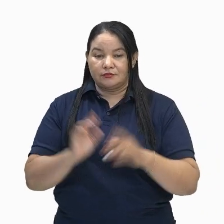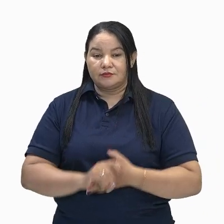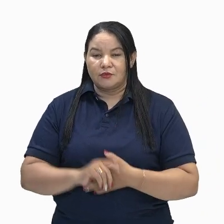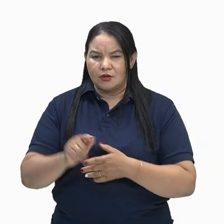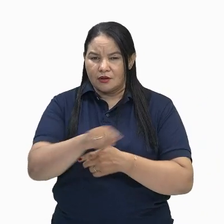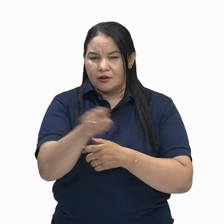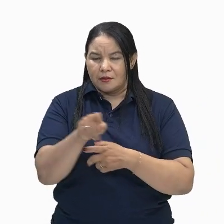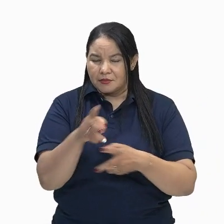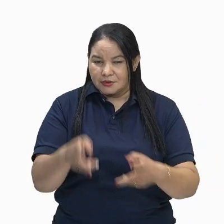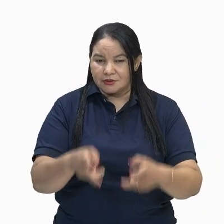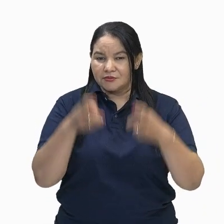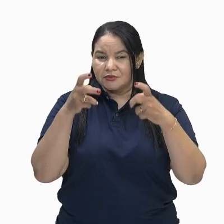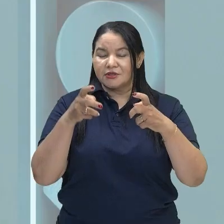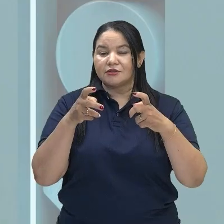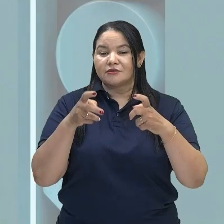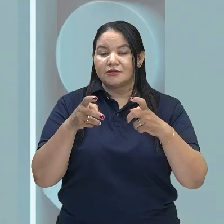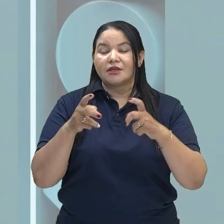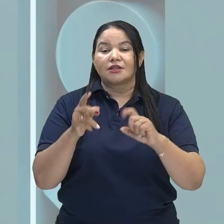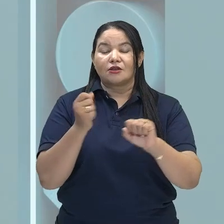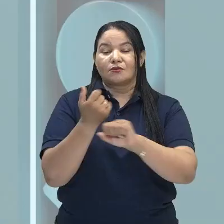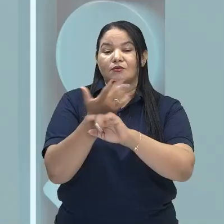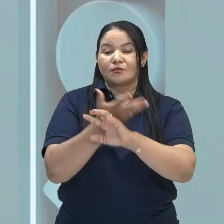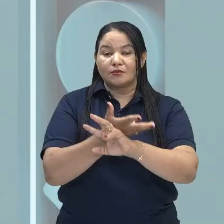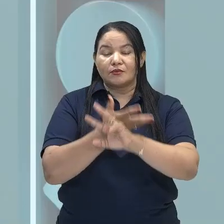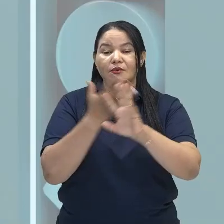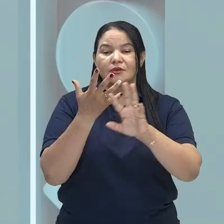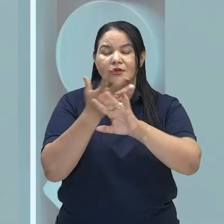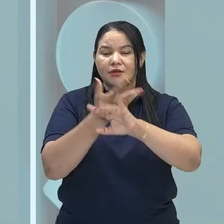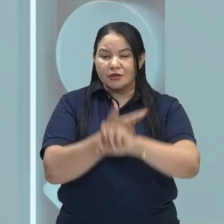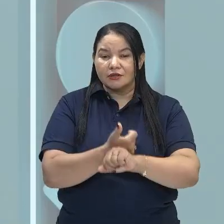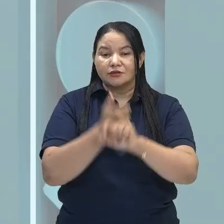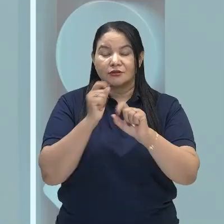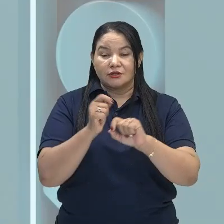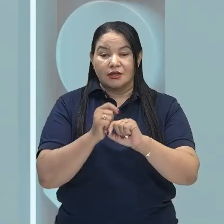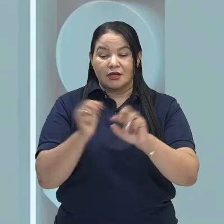Perceberam? Então, a intertextualidade é fazer uma relação de